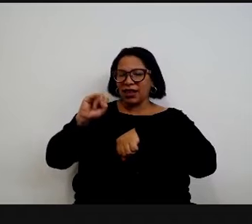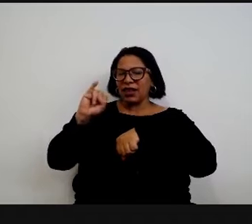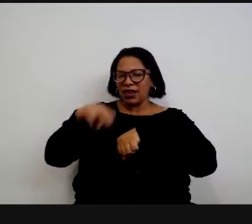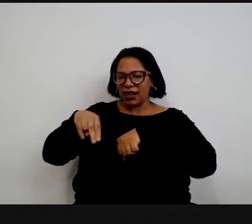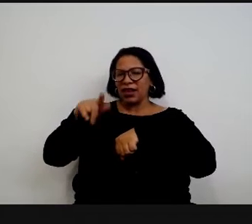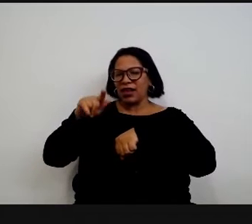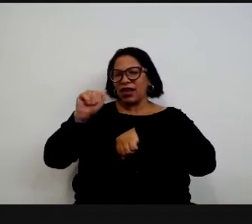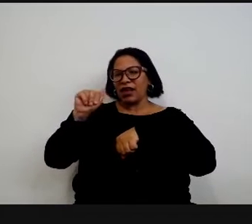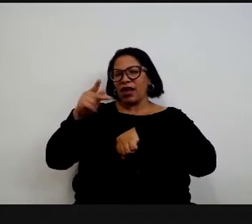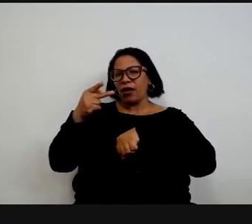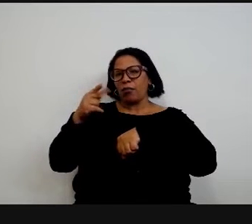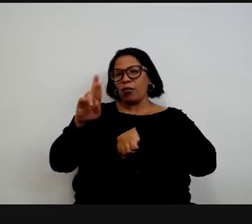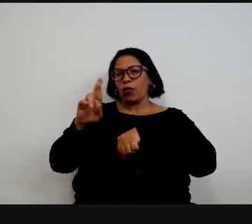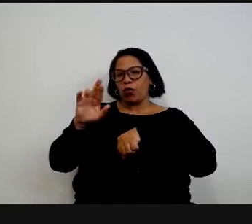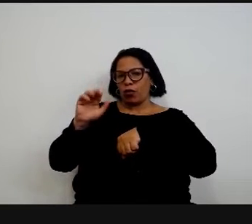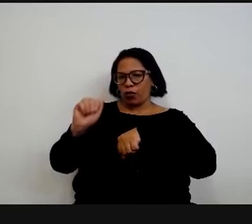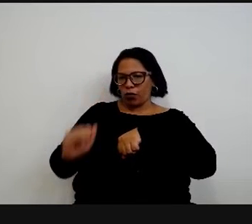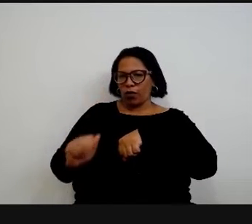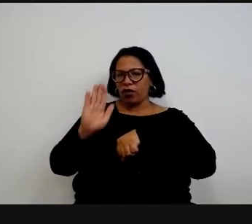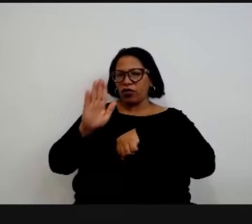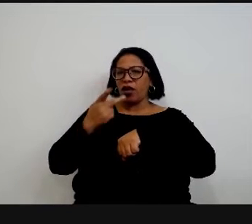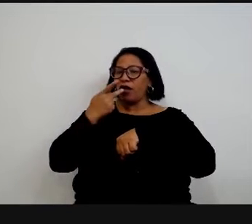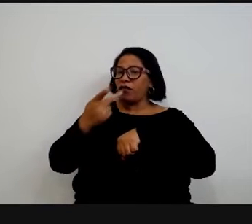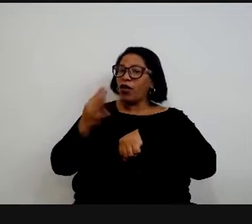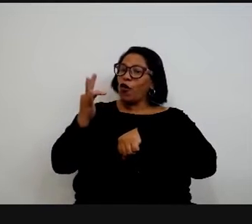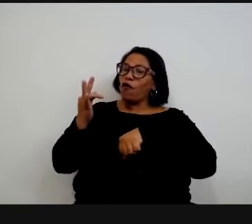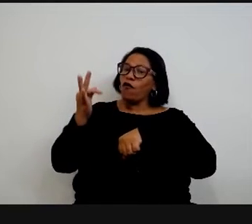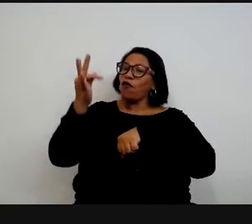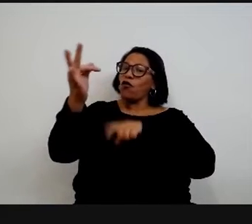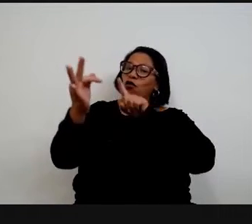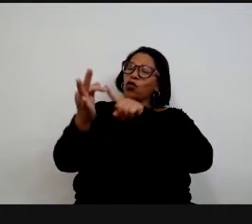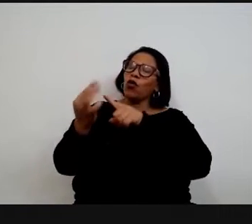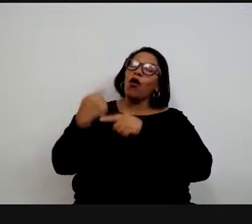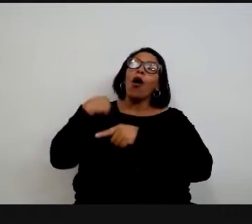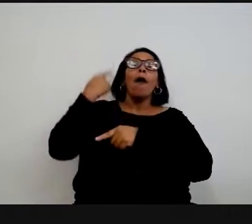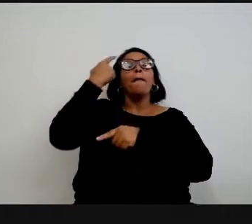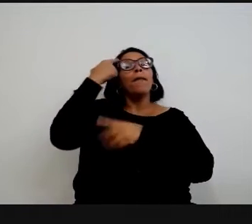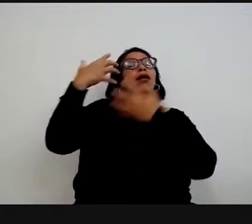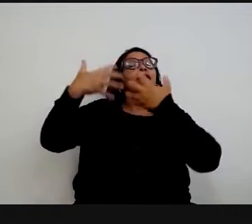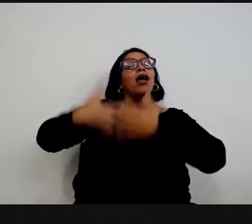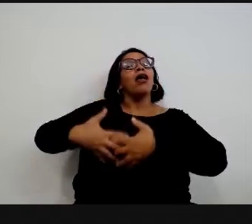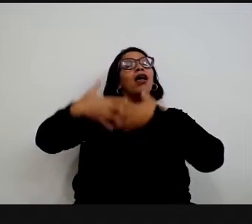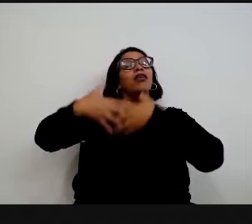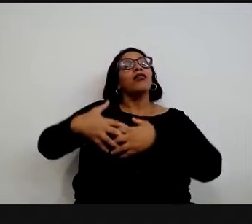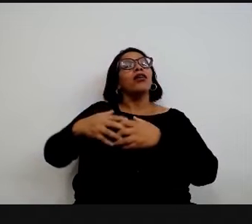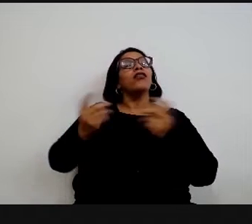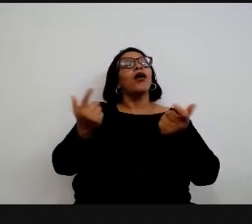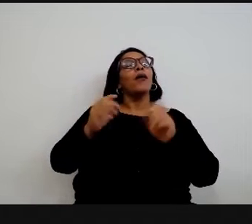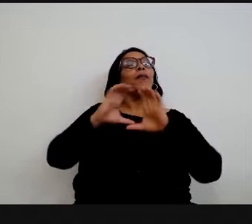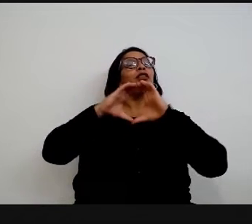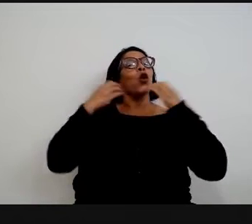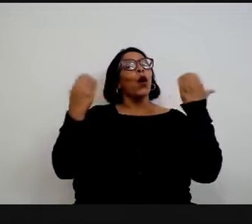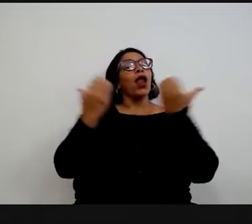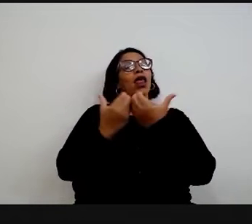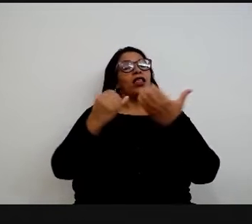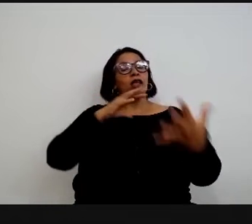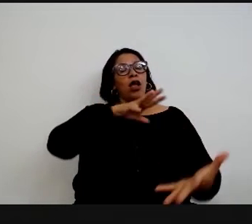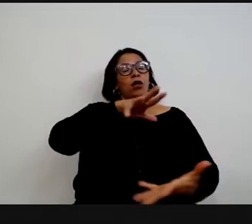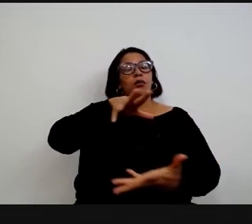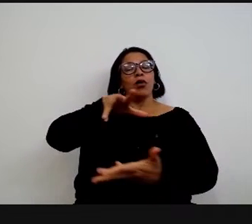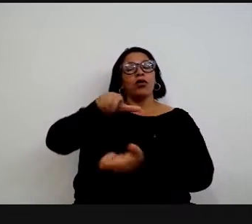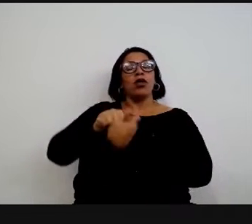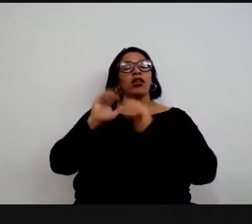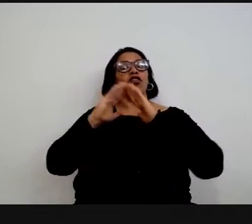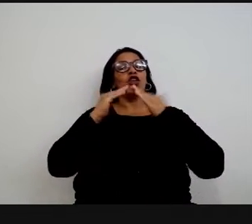né? Aquela citação do Diogo, futuro, né? O que pensam sobre a possibilidade de realizar um seminário internacional